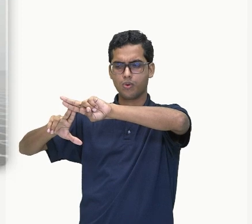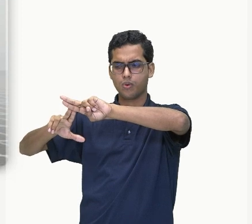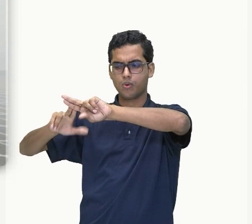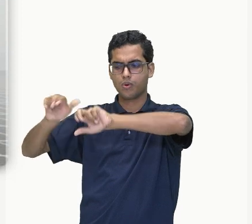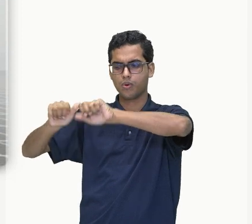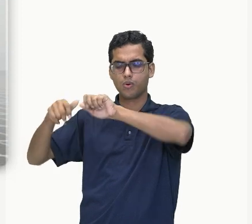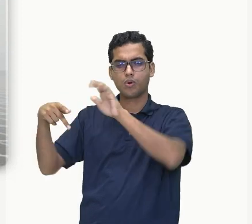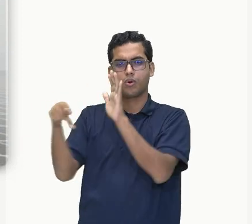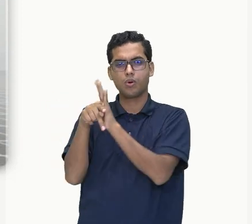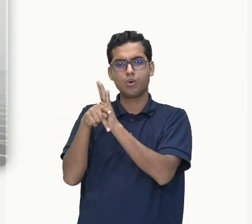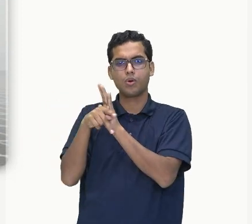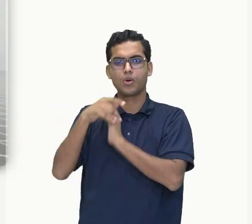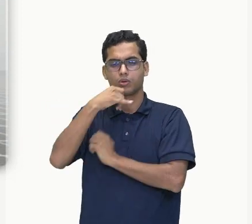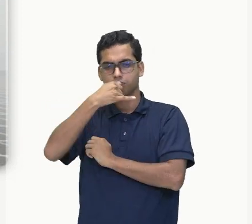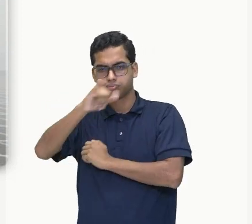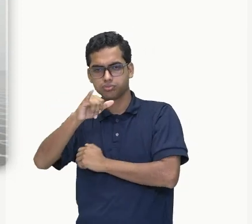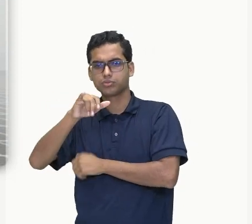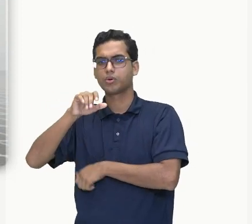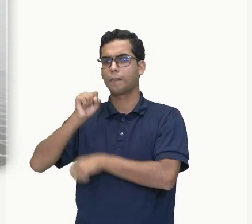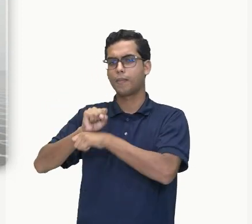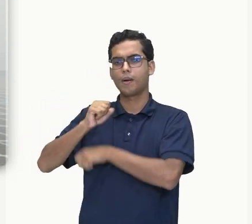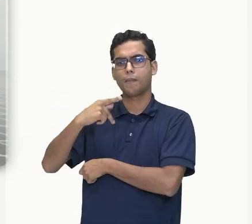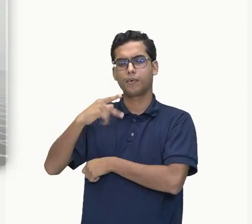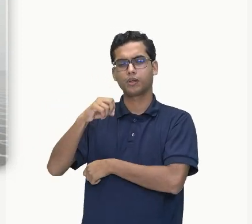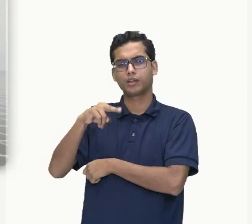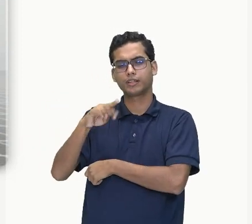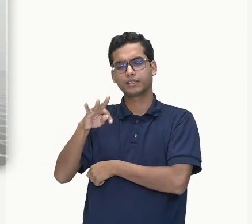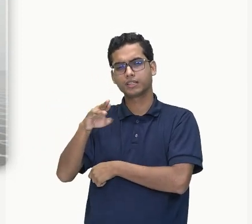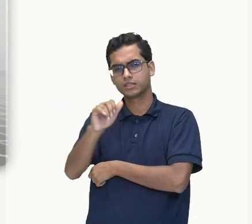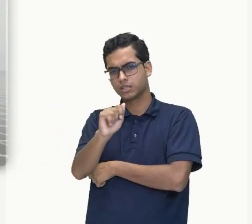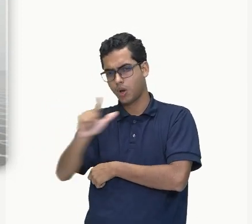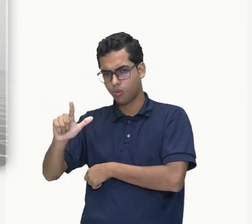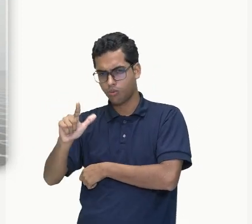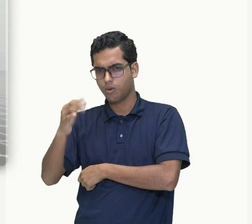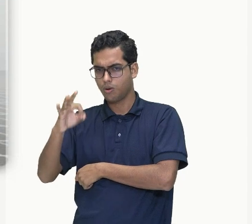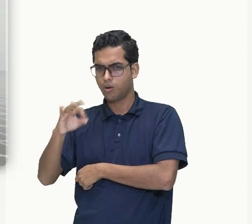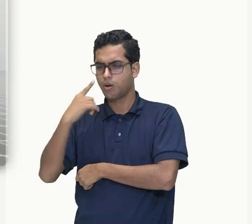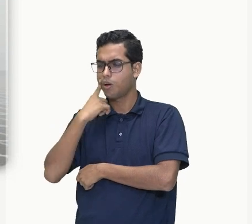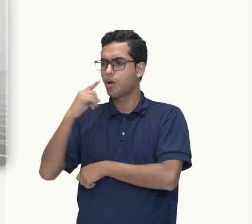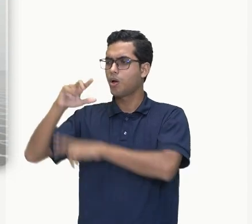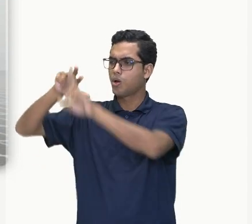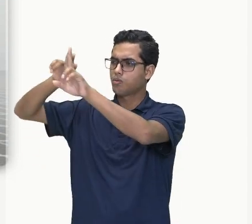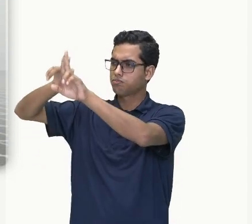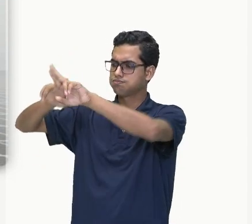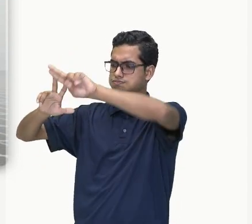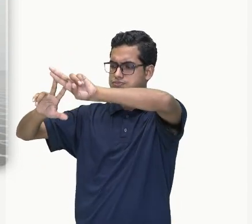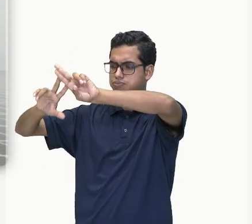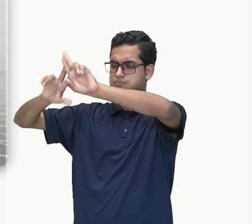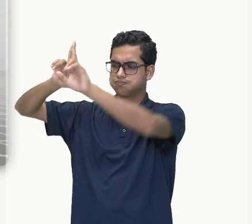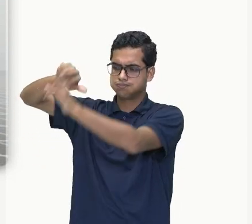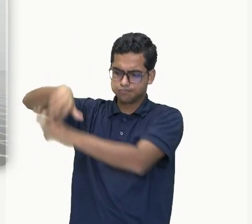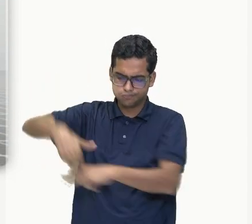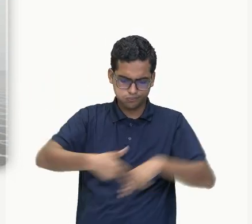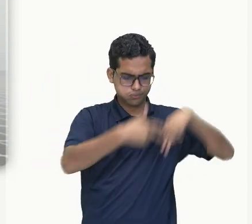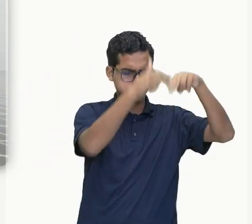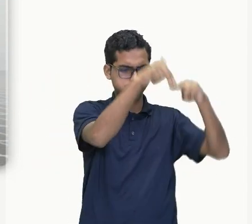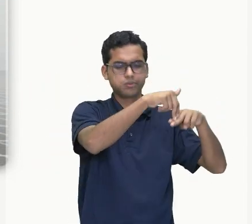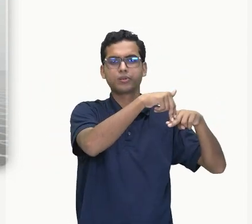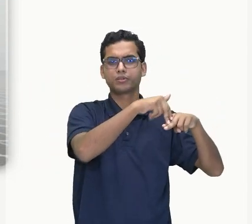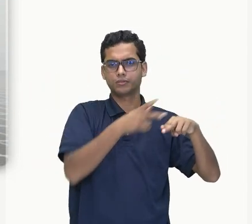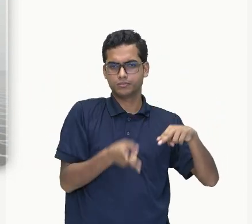em energia potencial, ok? Então a gente percebe aí, né, que a física está presente em